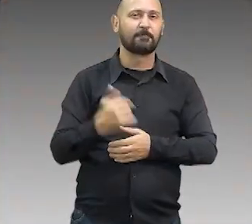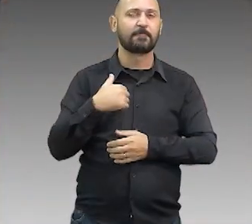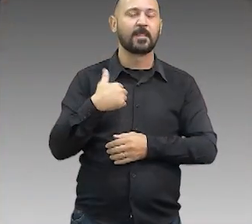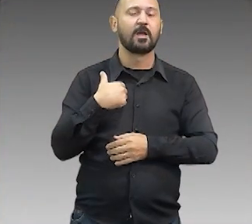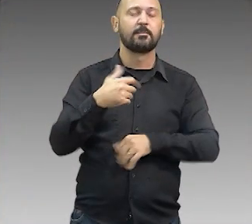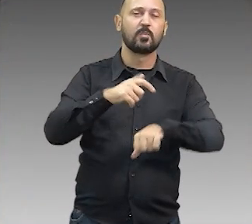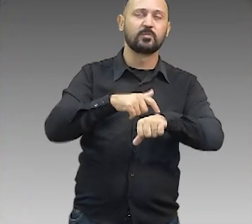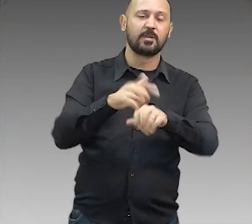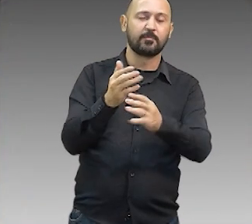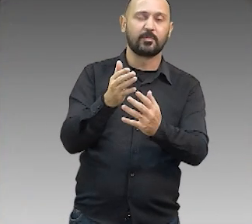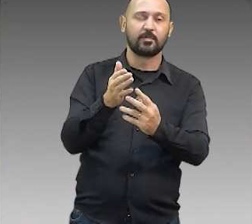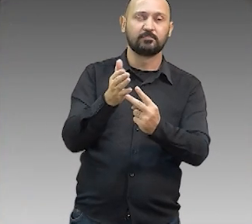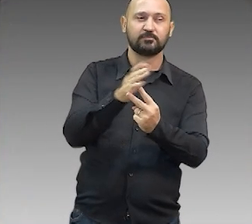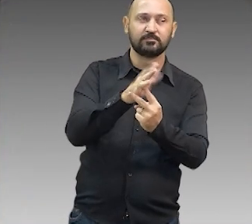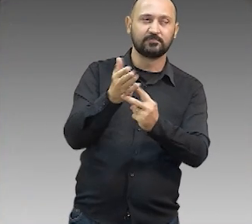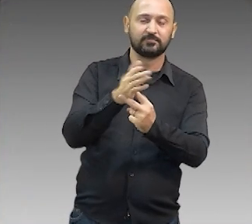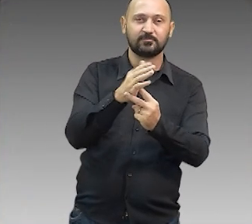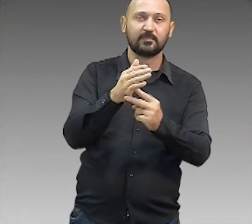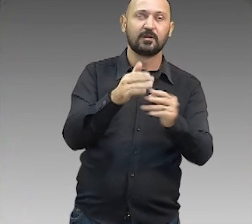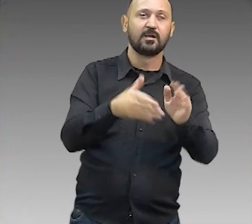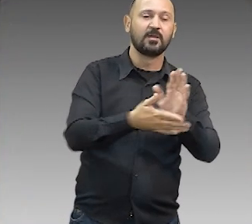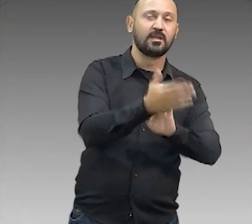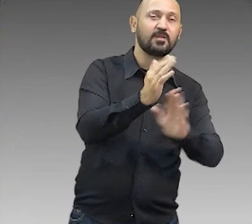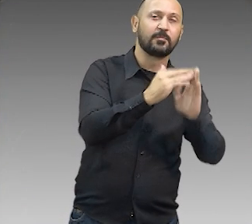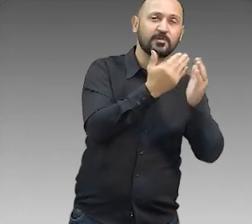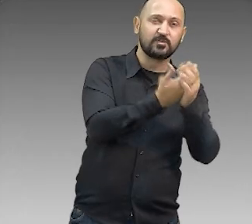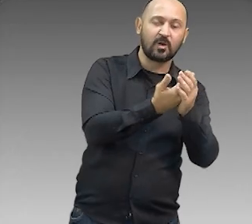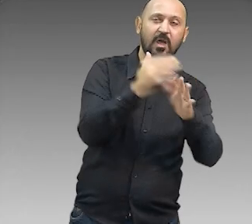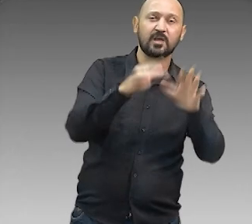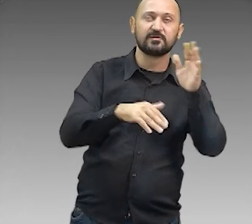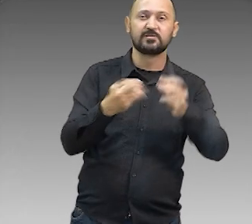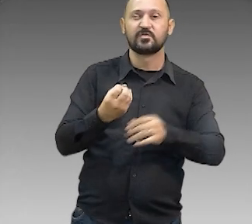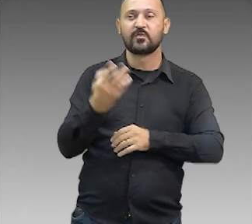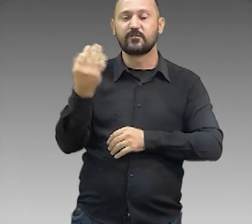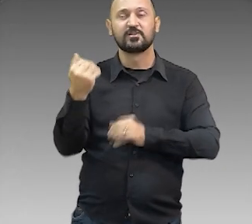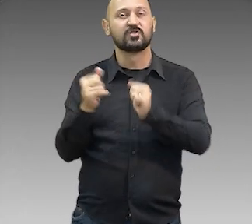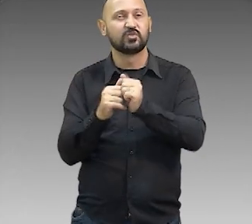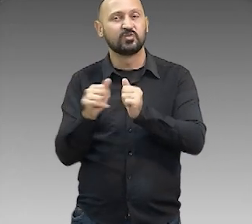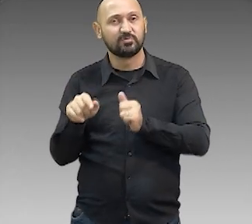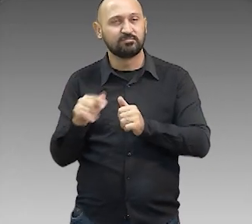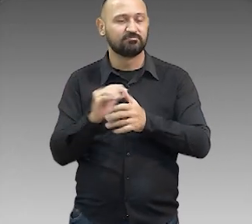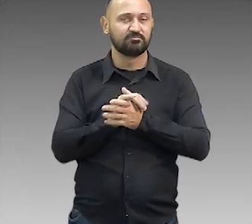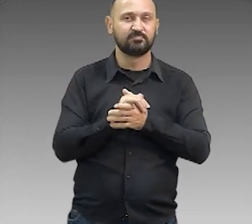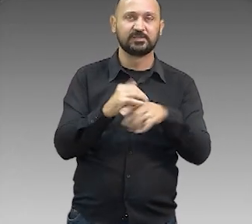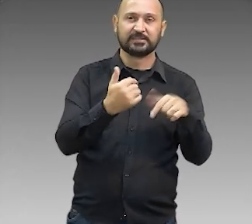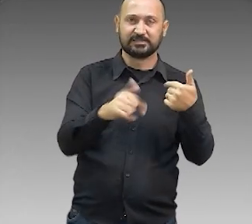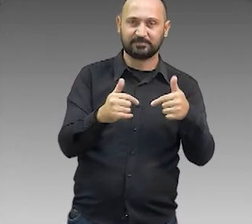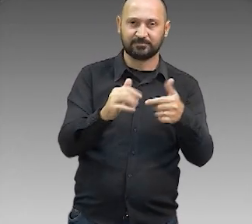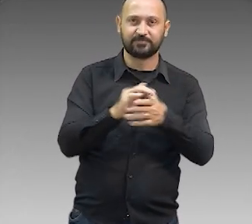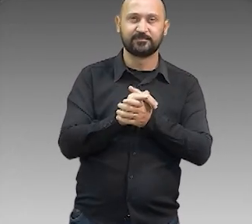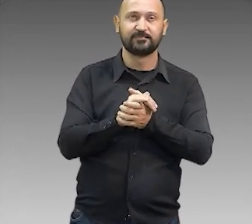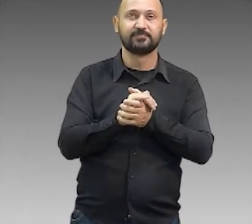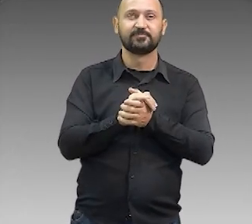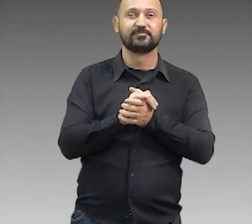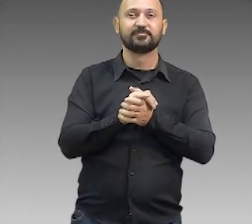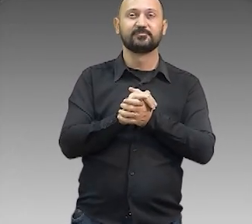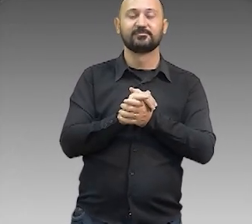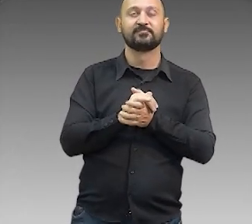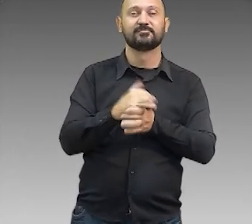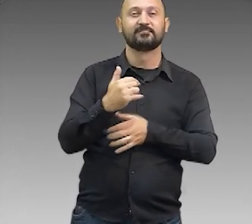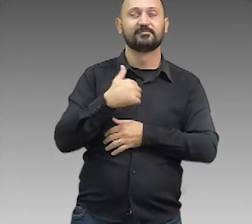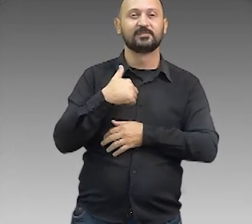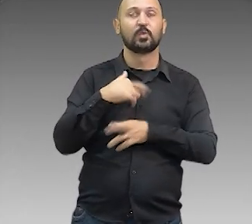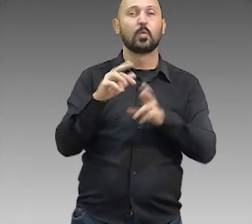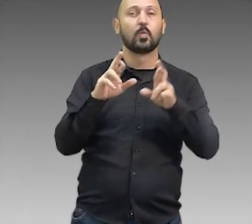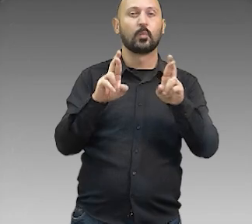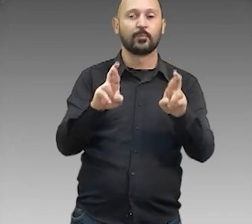com eles e trabalhando. Mas eu espero ainda, mais alguns anos,